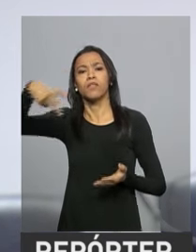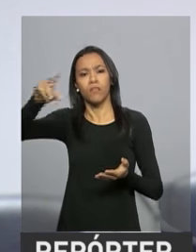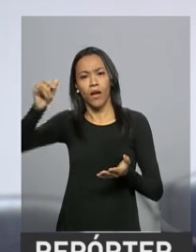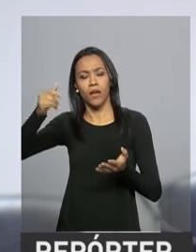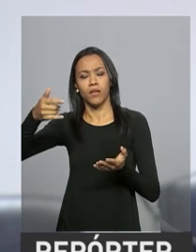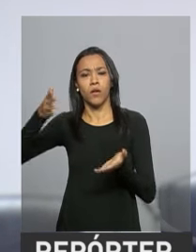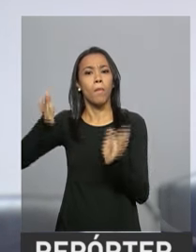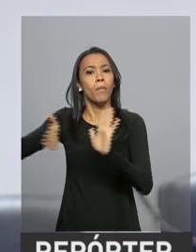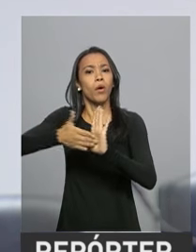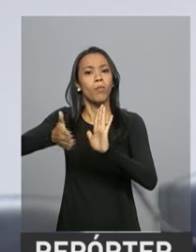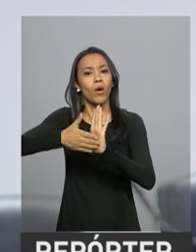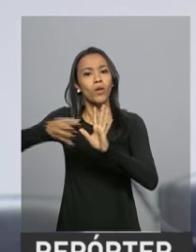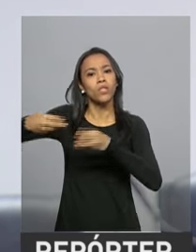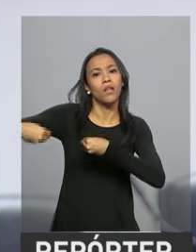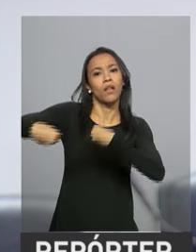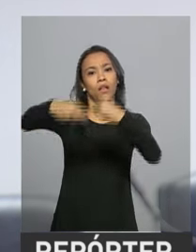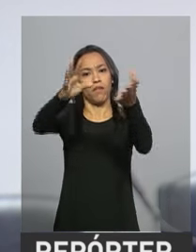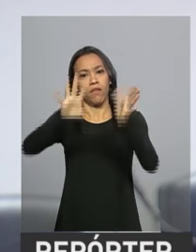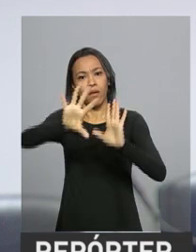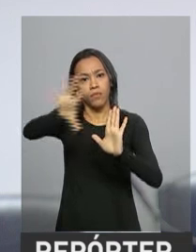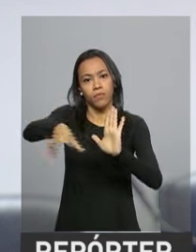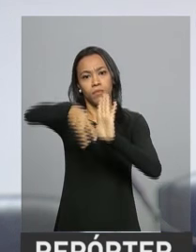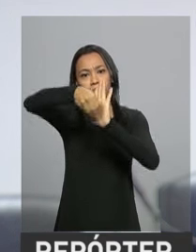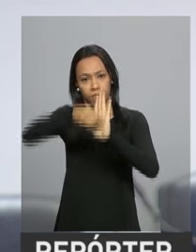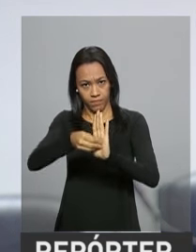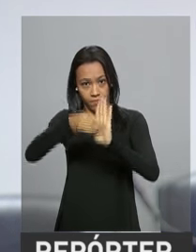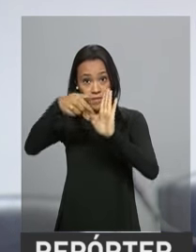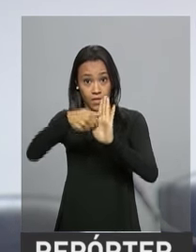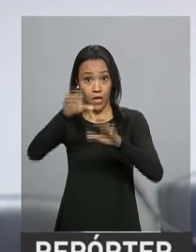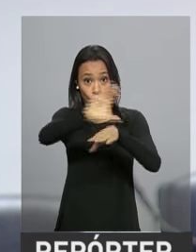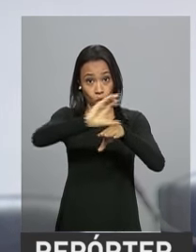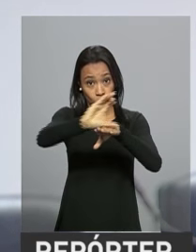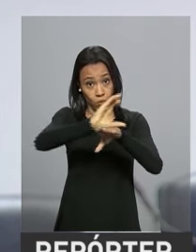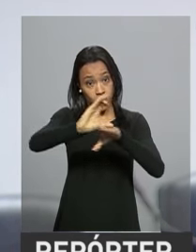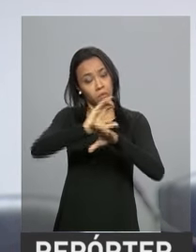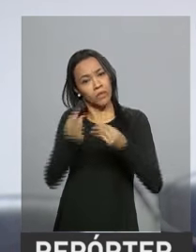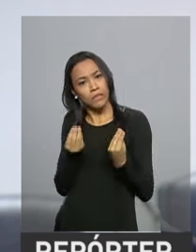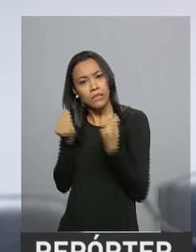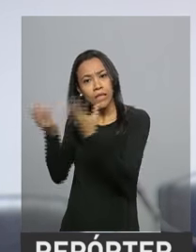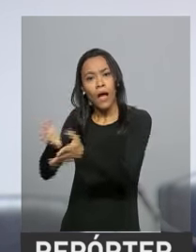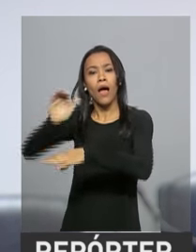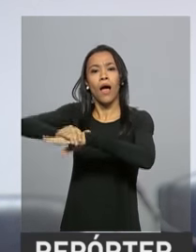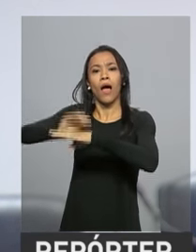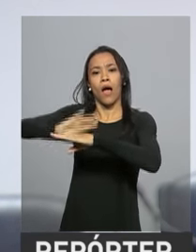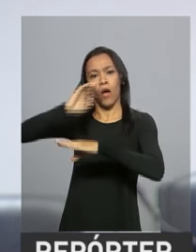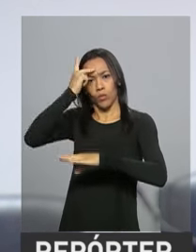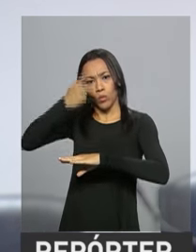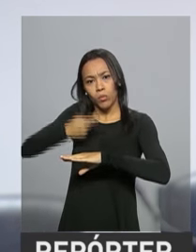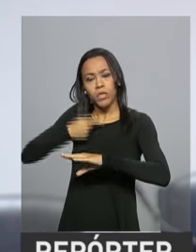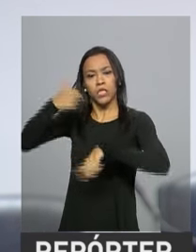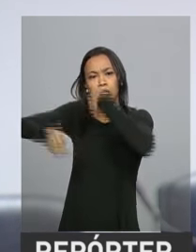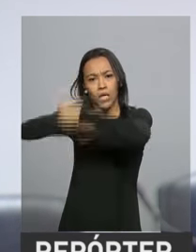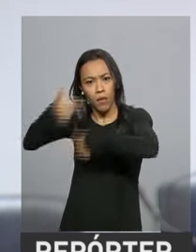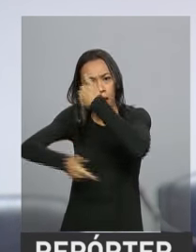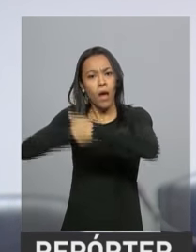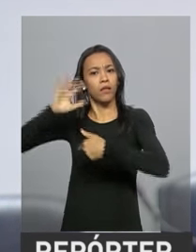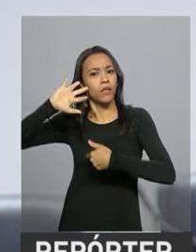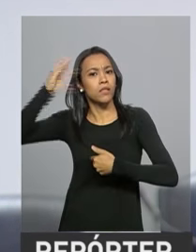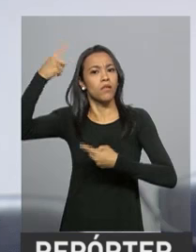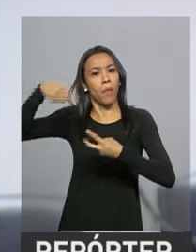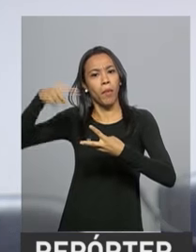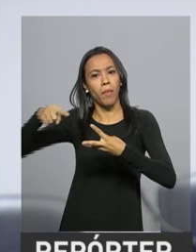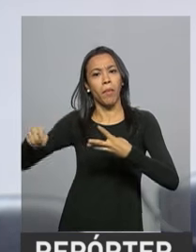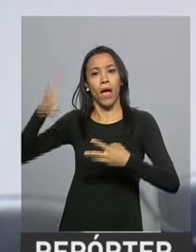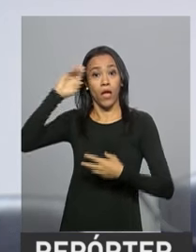nacional uma proposta de emenda à constituição que garante autonomia de trabalho e de decisão a toda a